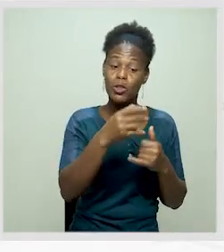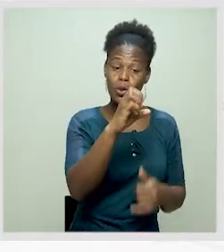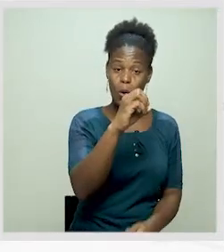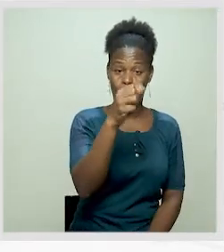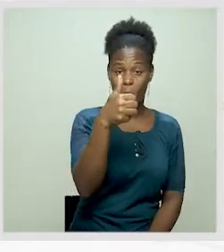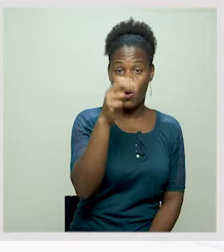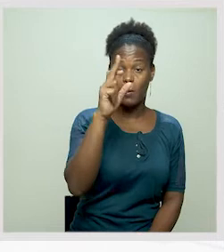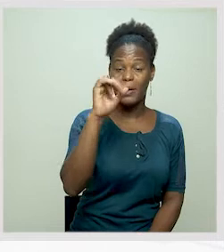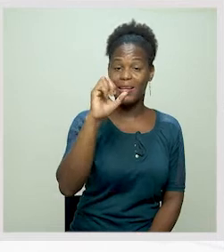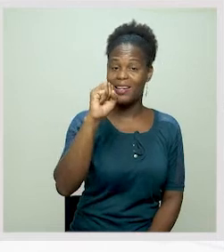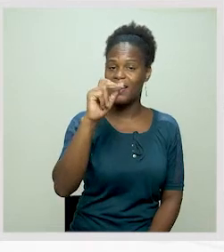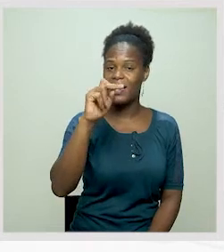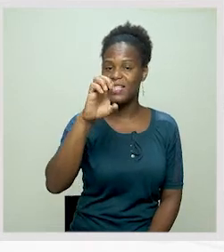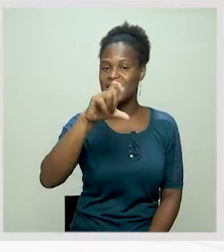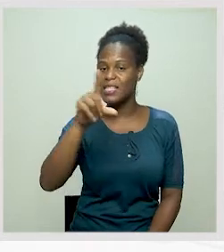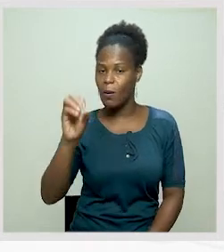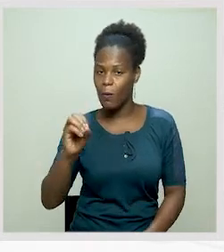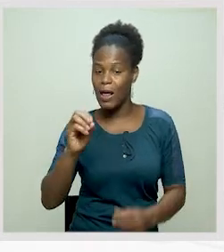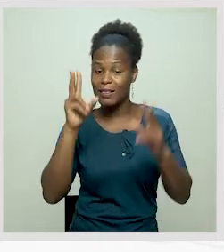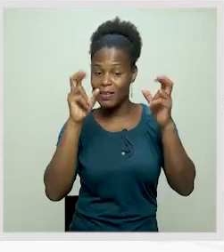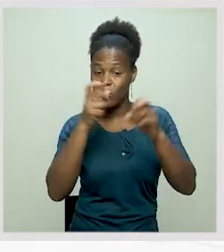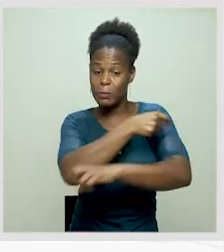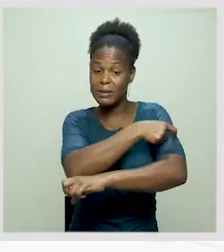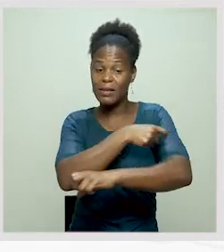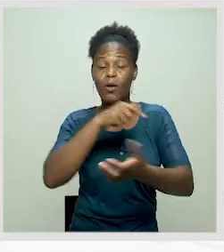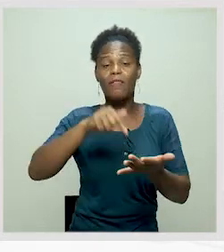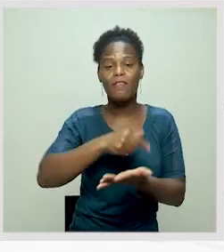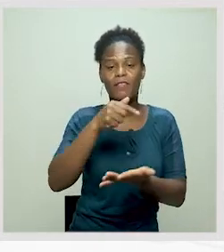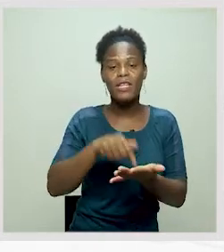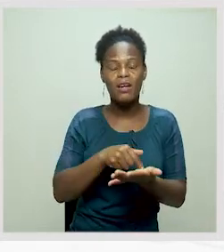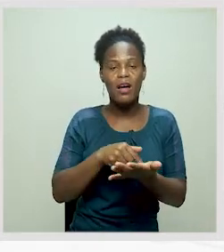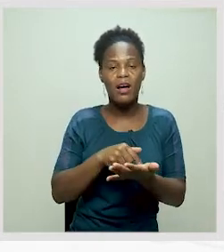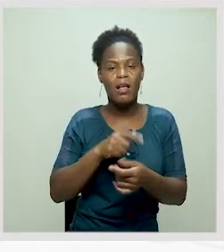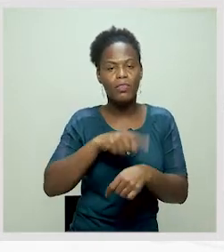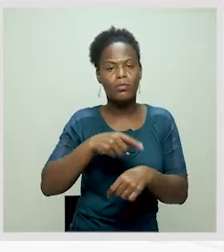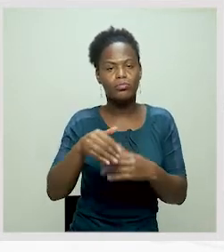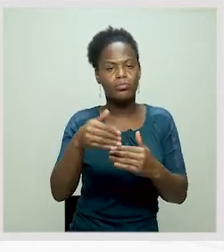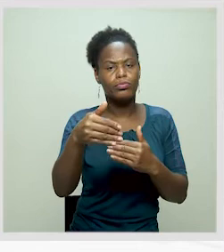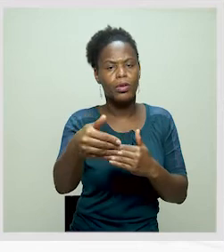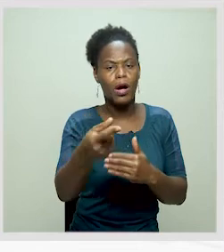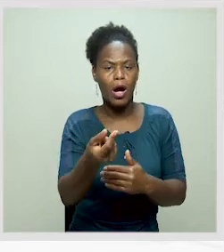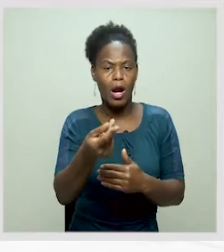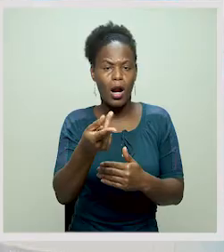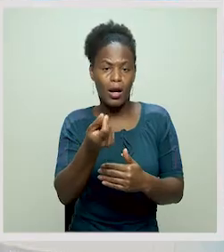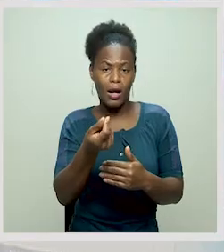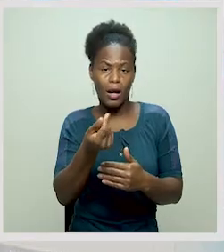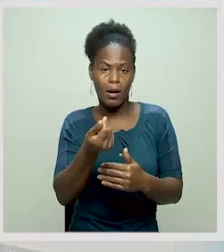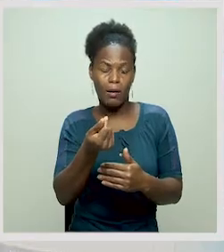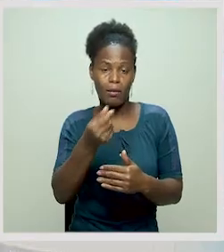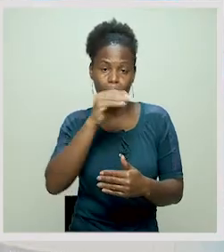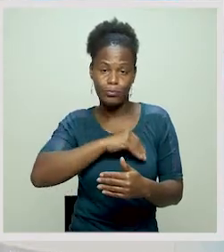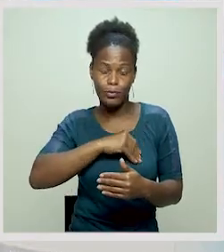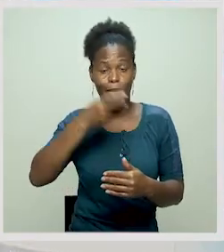obrigação é um título representativo de dívida com duração definida e rendimento fixo. Ou